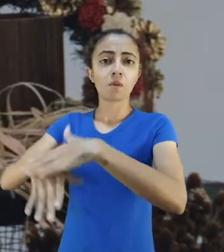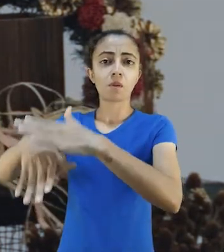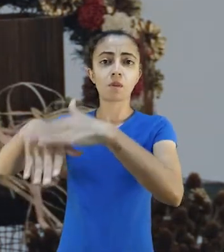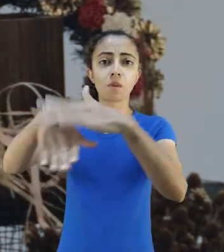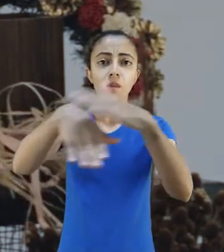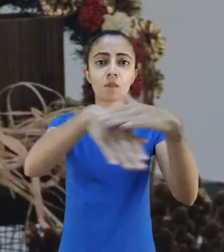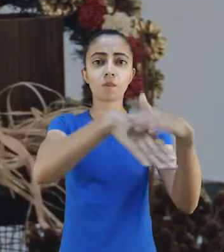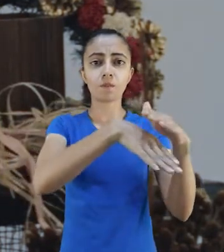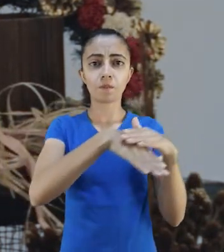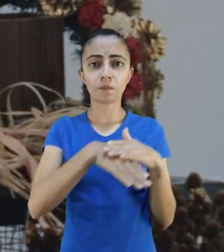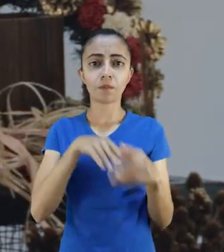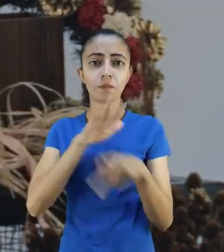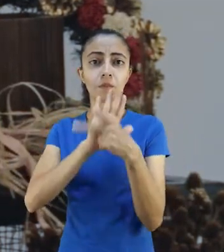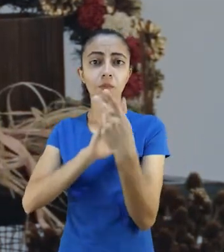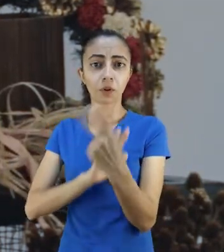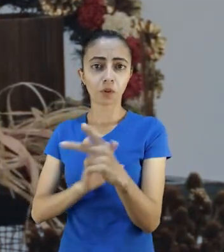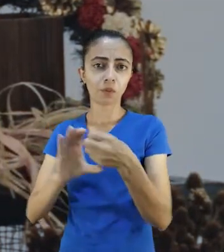estilo.